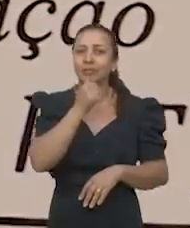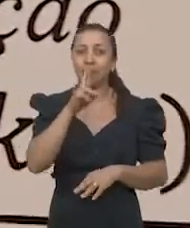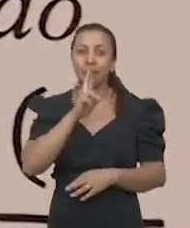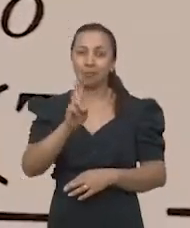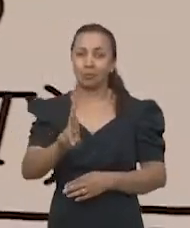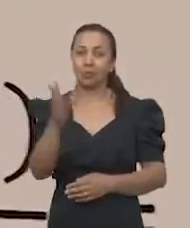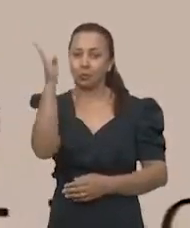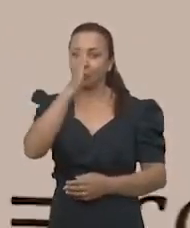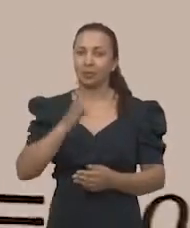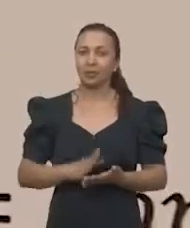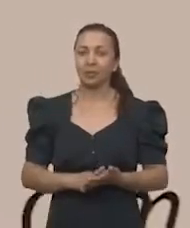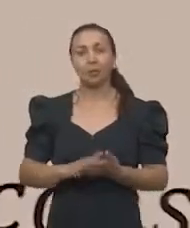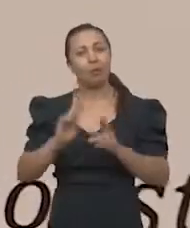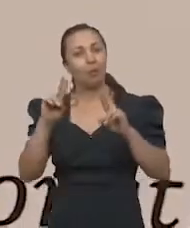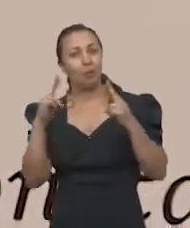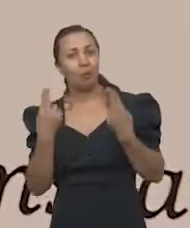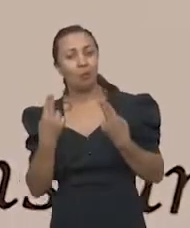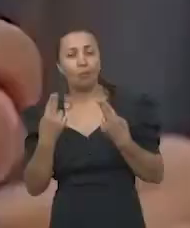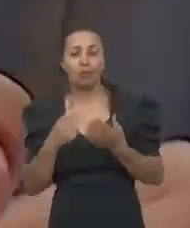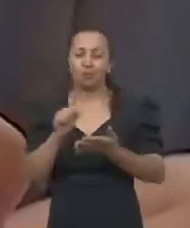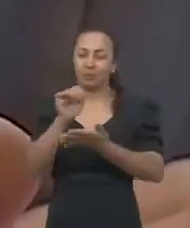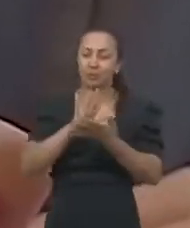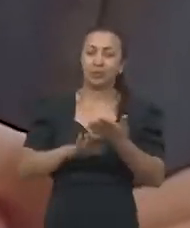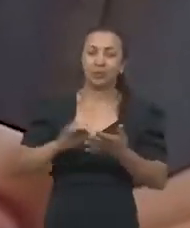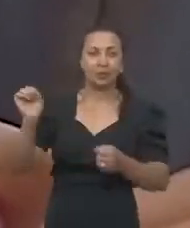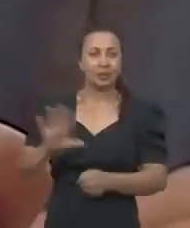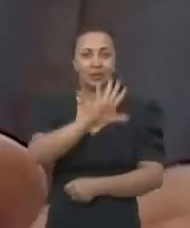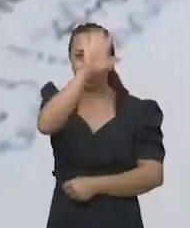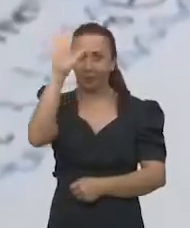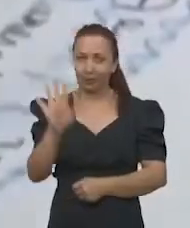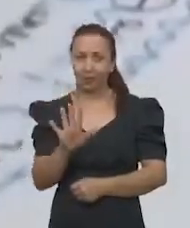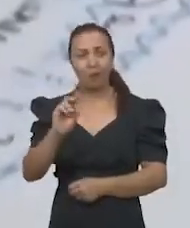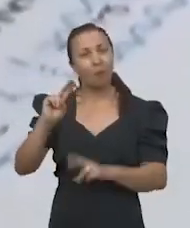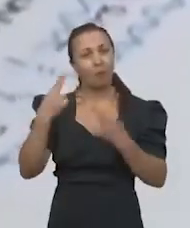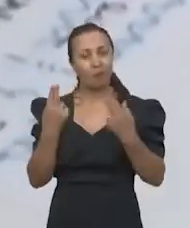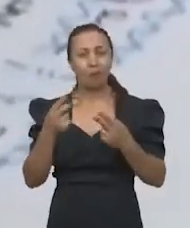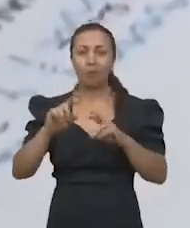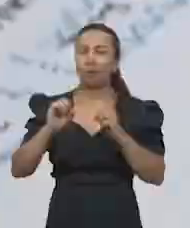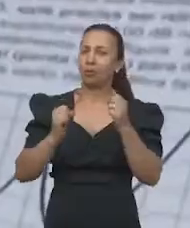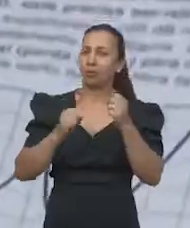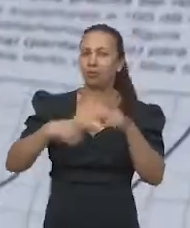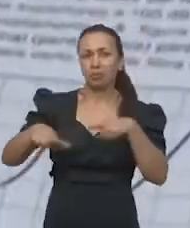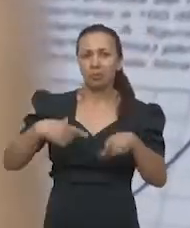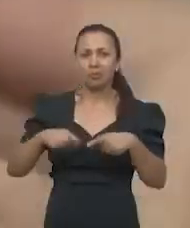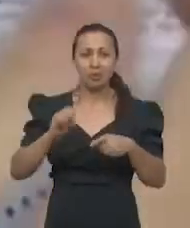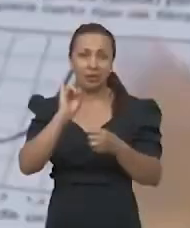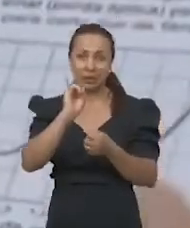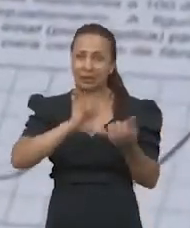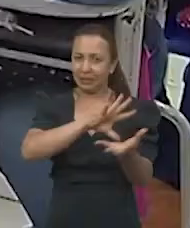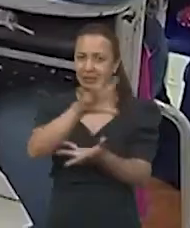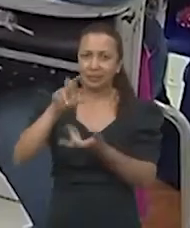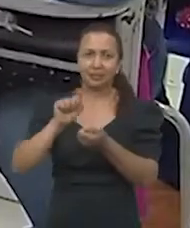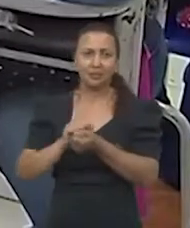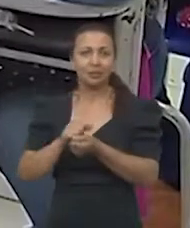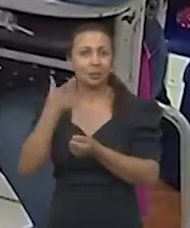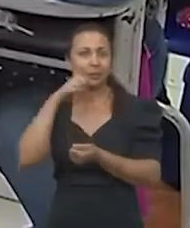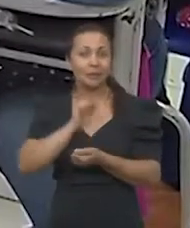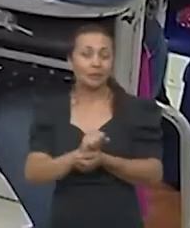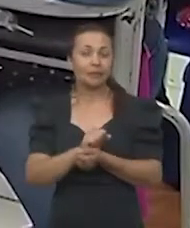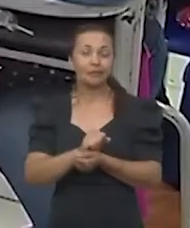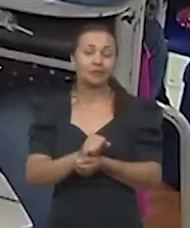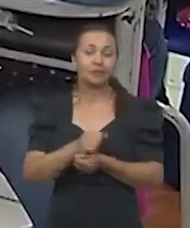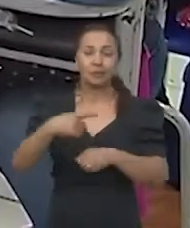do Brasil, seja nos instrumentos de avaliação nacional, seja nos instrumentos internacionais, o